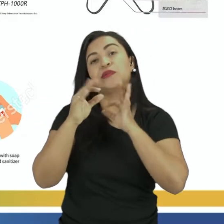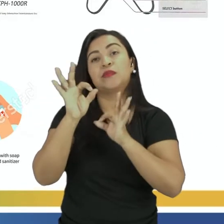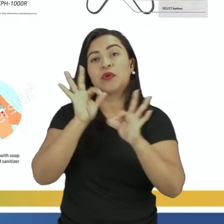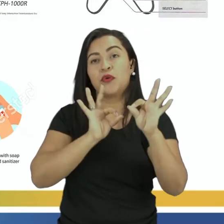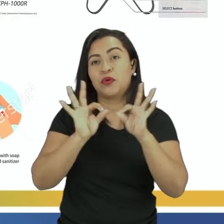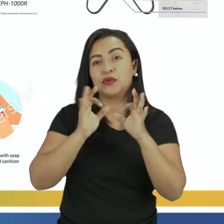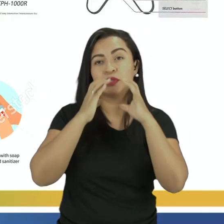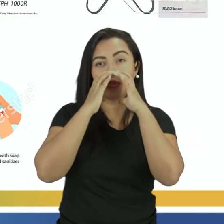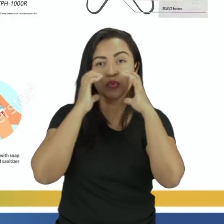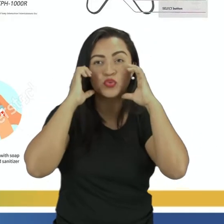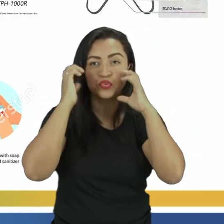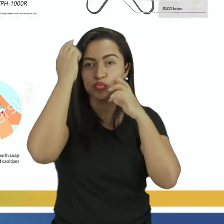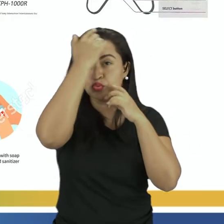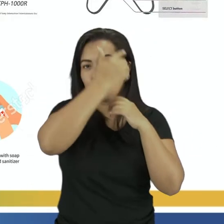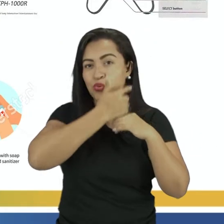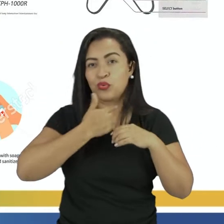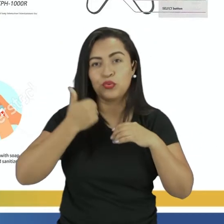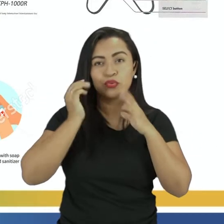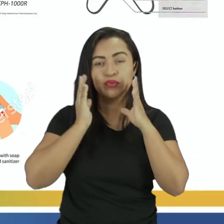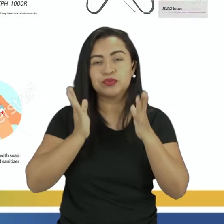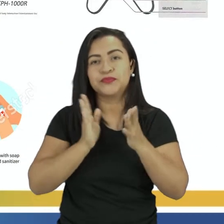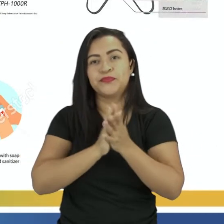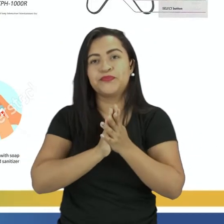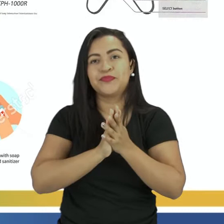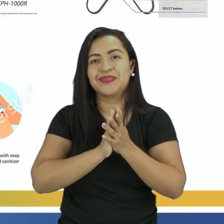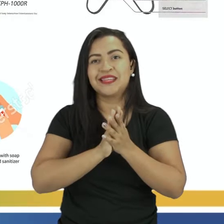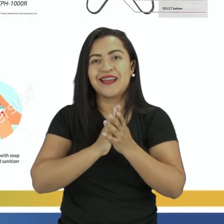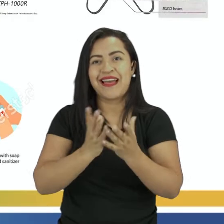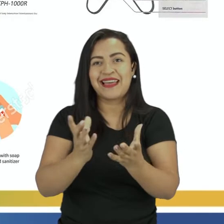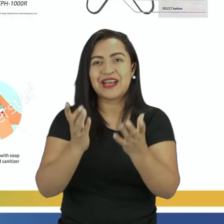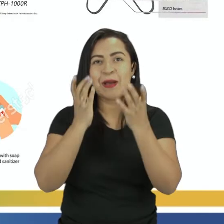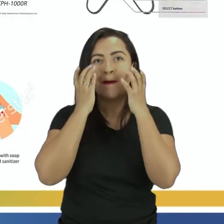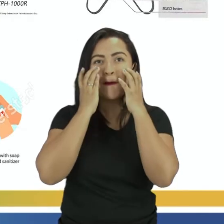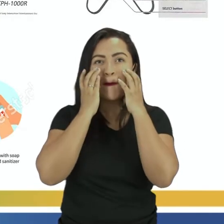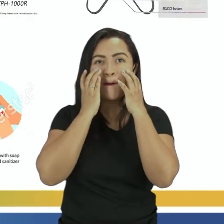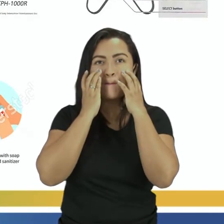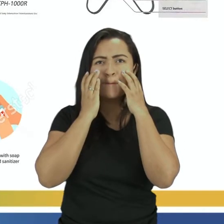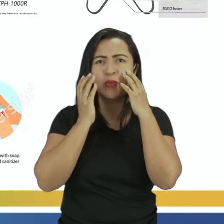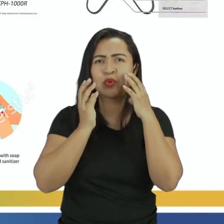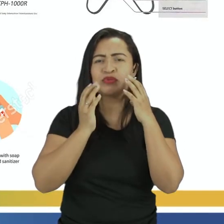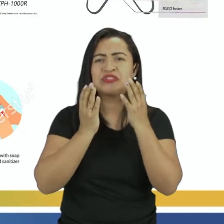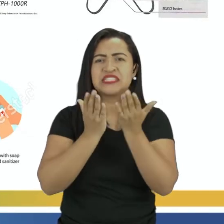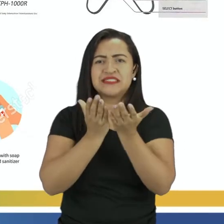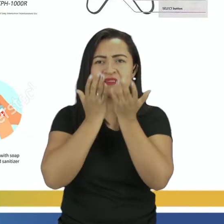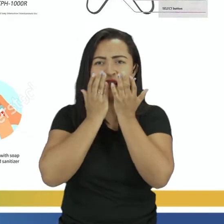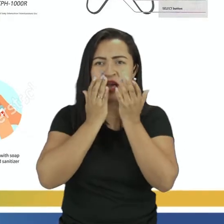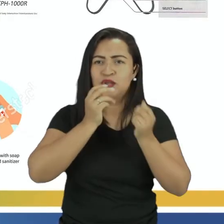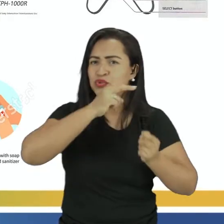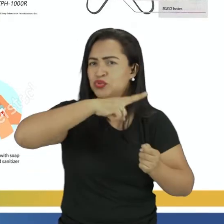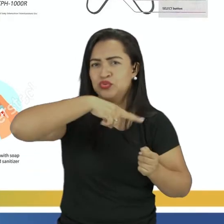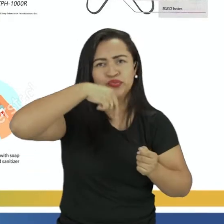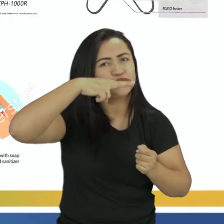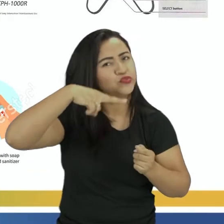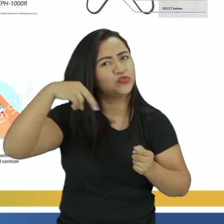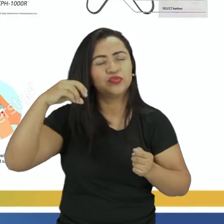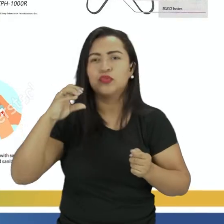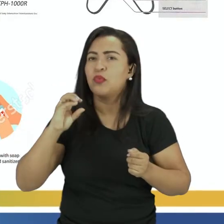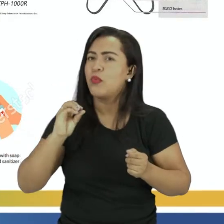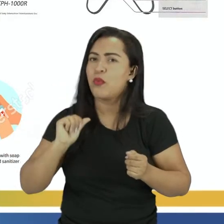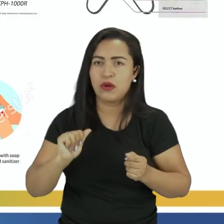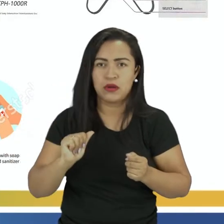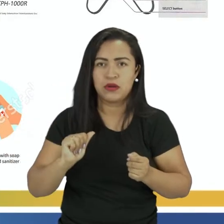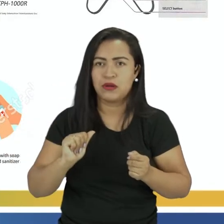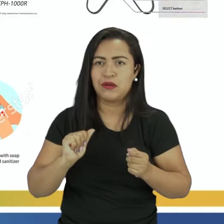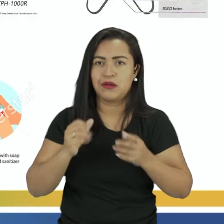organizá-la no seu rosto, né? Nunca coloque as mãos, veja ali a setinha, o vermelhinho ali, o xizinho, nunca pôr as mãos sobre